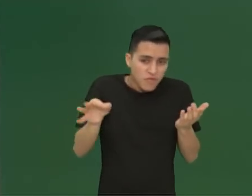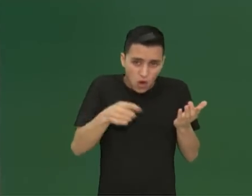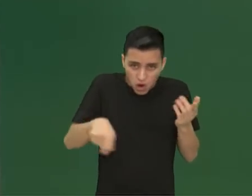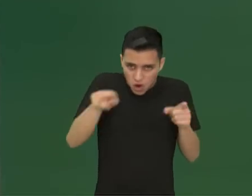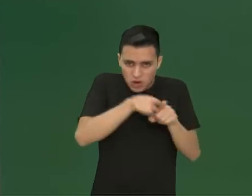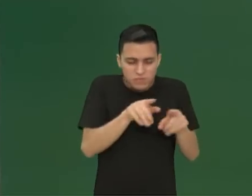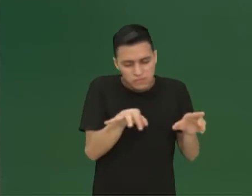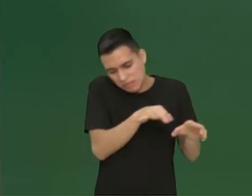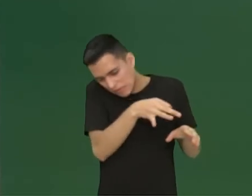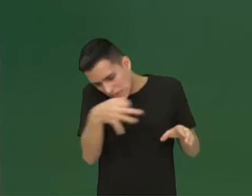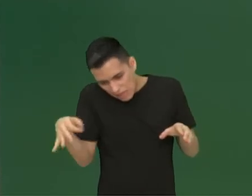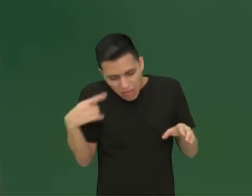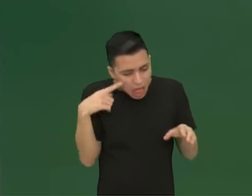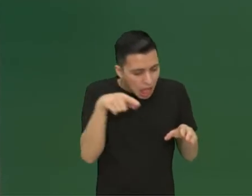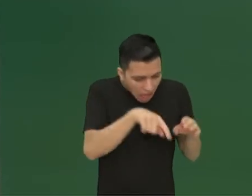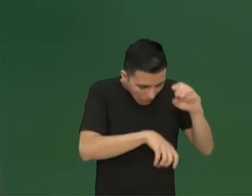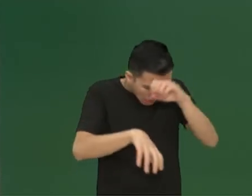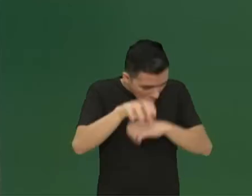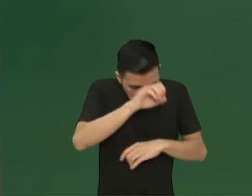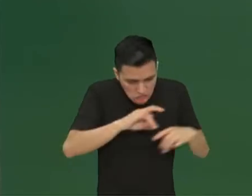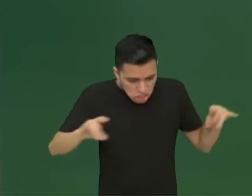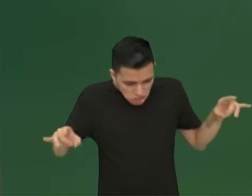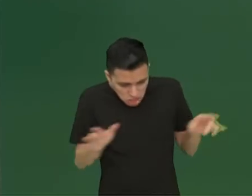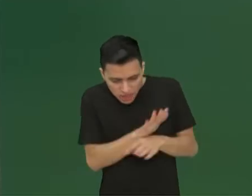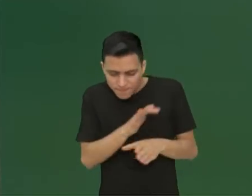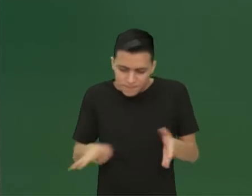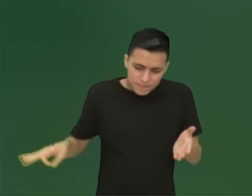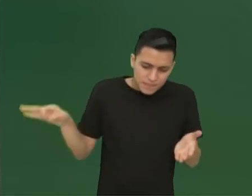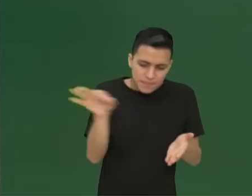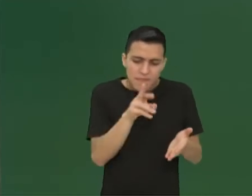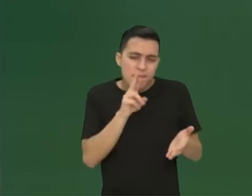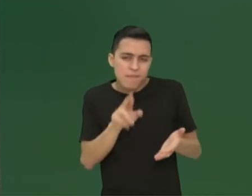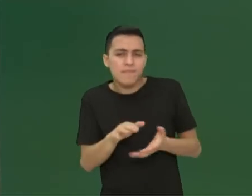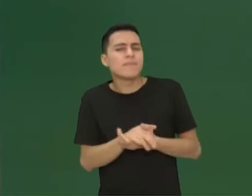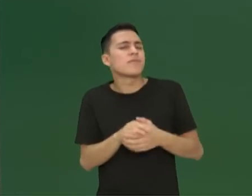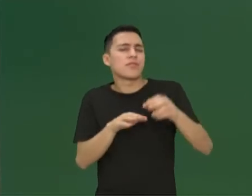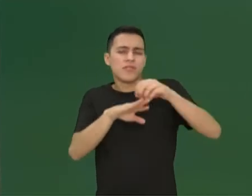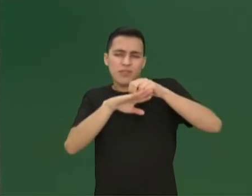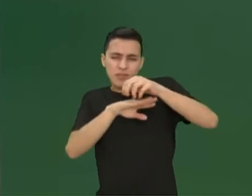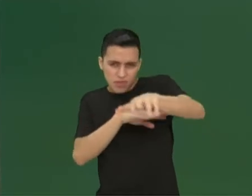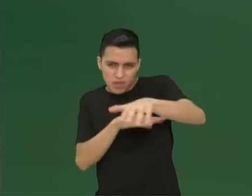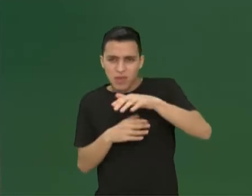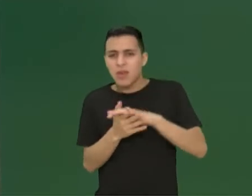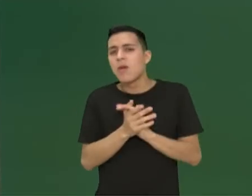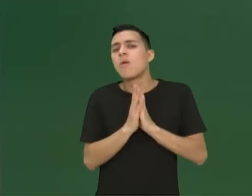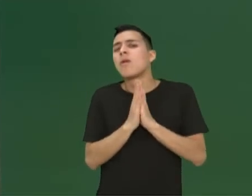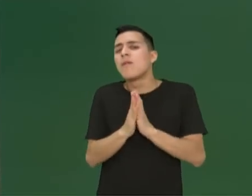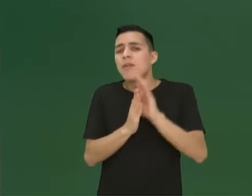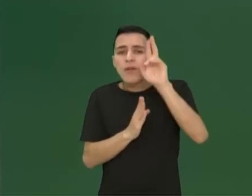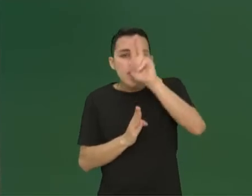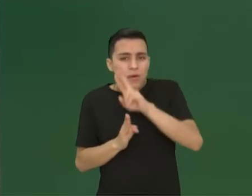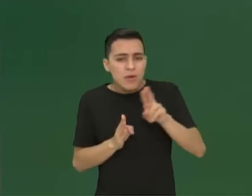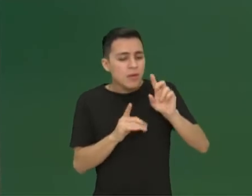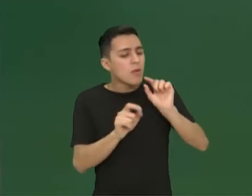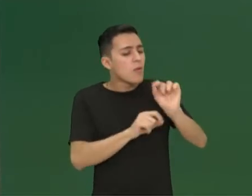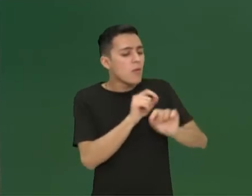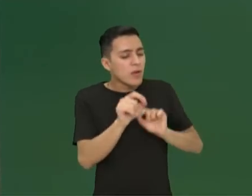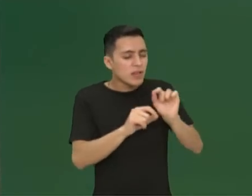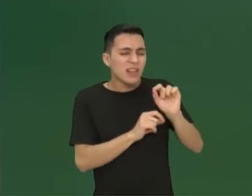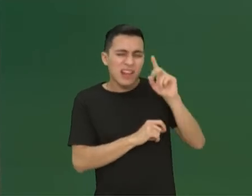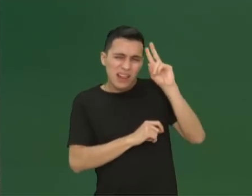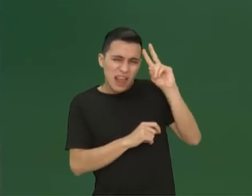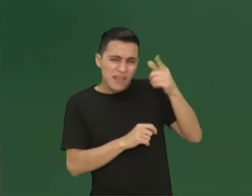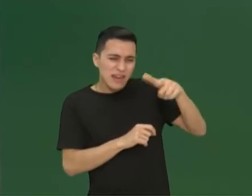veja o que você aprendeu, o que você entendeu. Outra dica, eu sei que vocês gostam. Usem o mapa conceitual